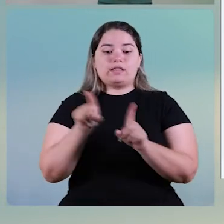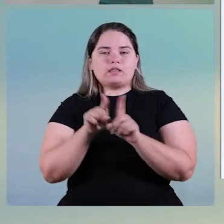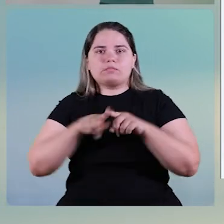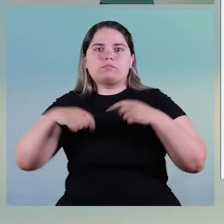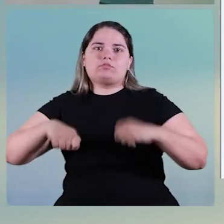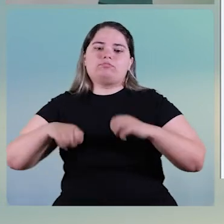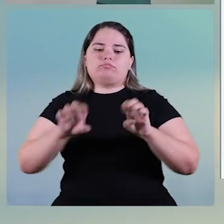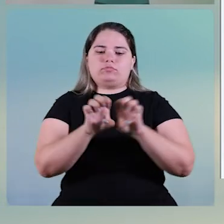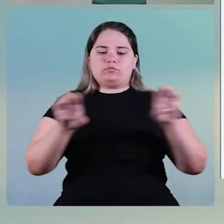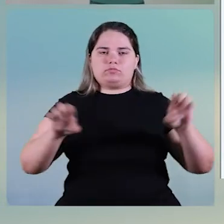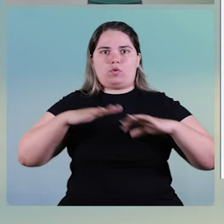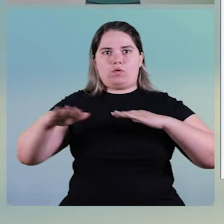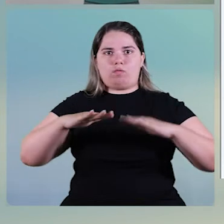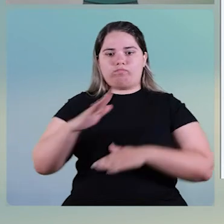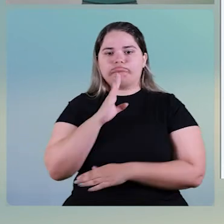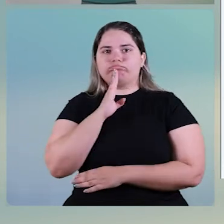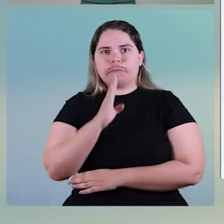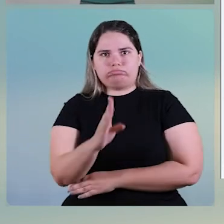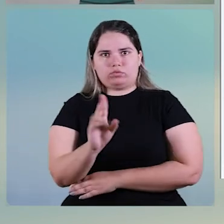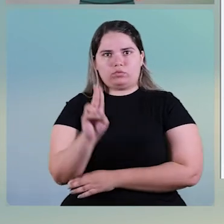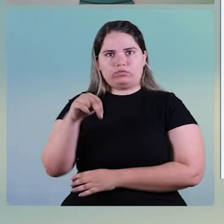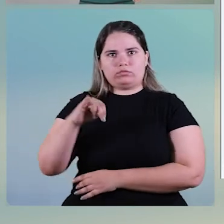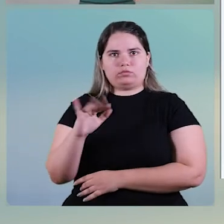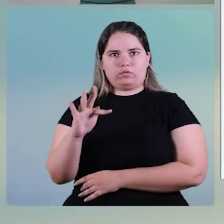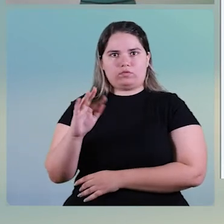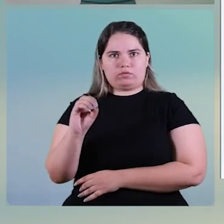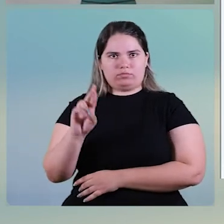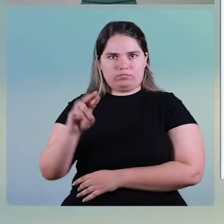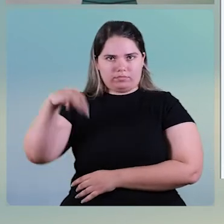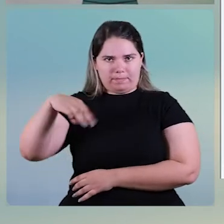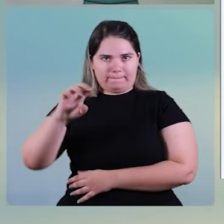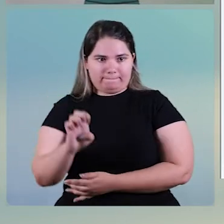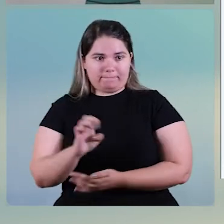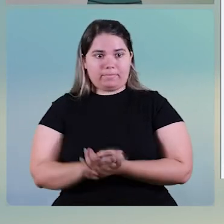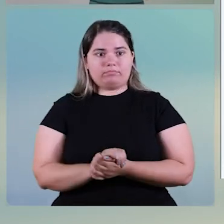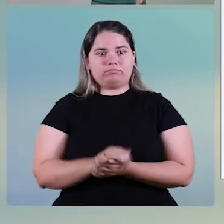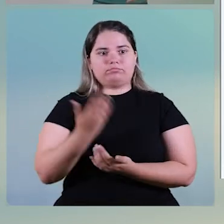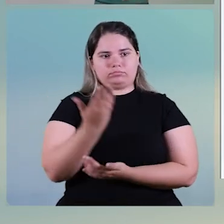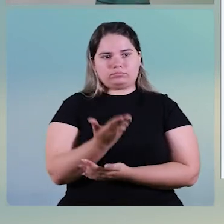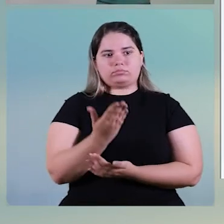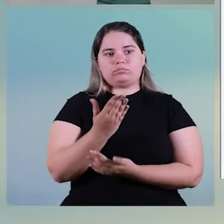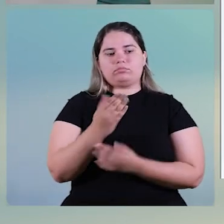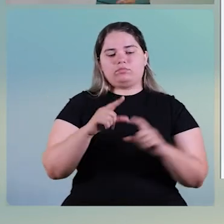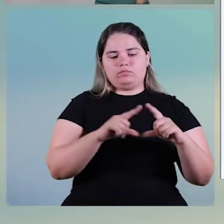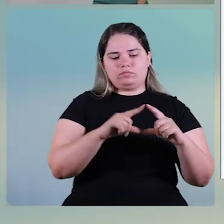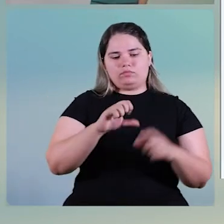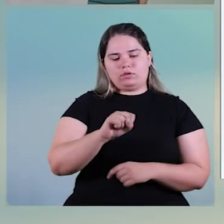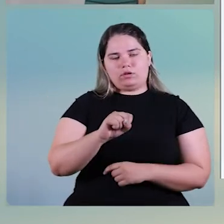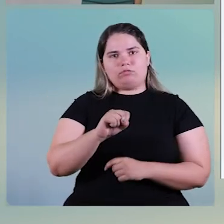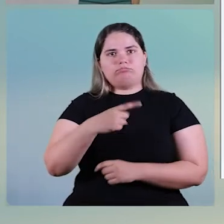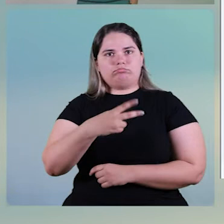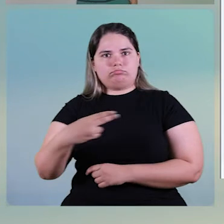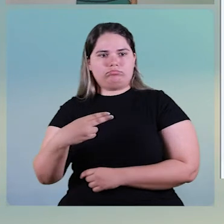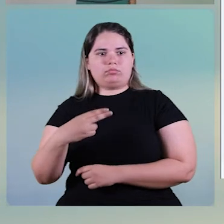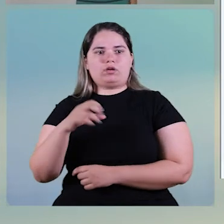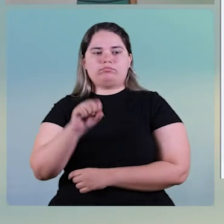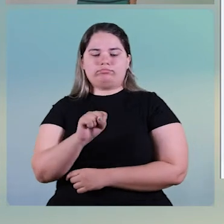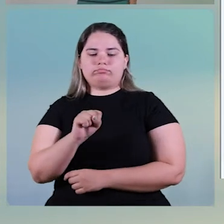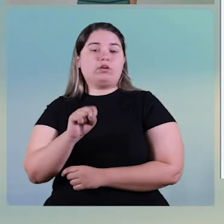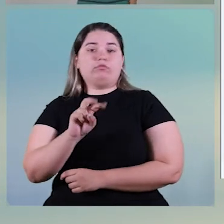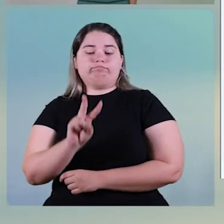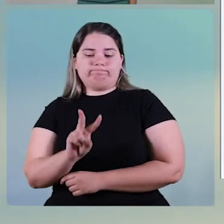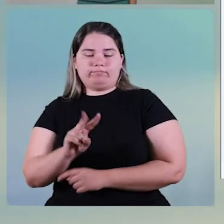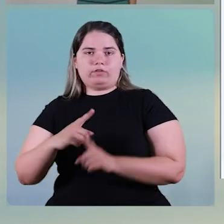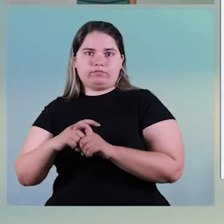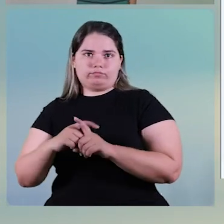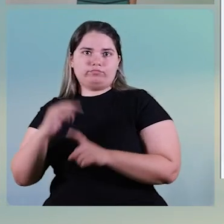equação do movimento uniforme, né? Espaço é a velocidade vezes tempo, porque a velocidade vai ficar constante depois que ele atinge a velocidade de